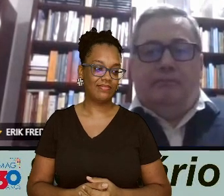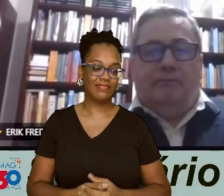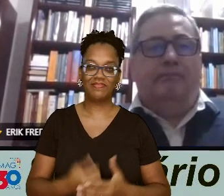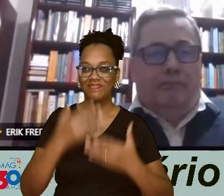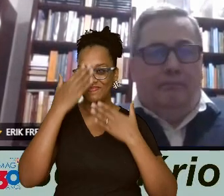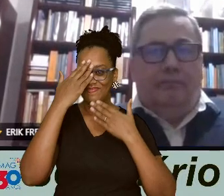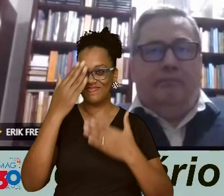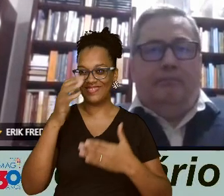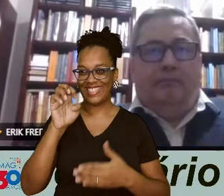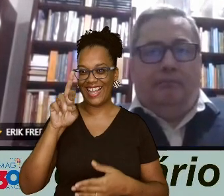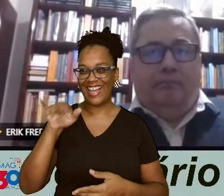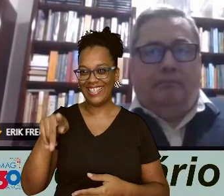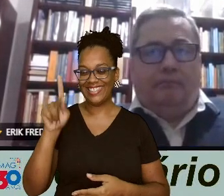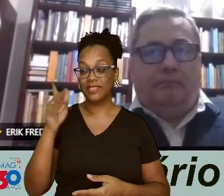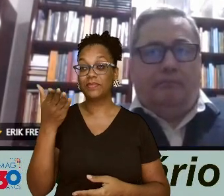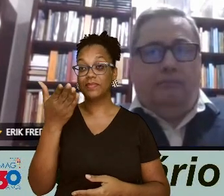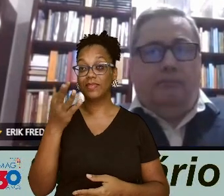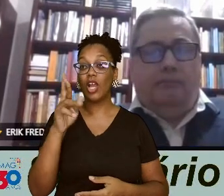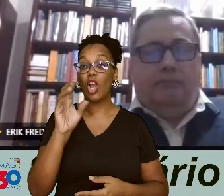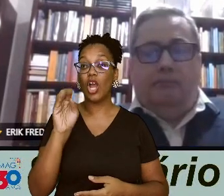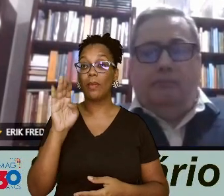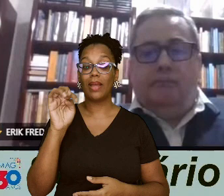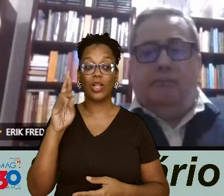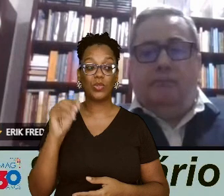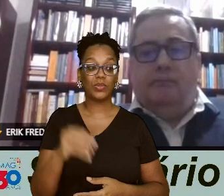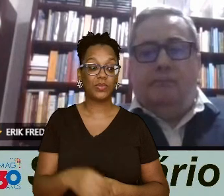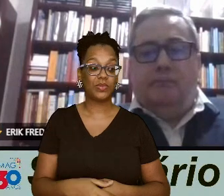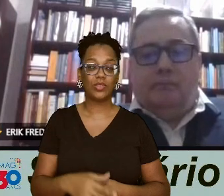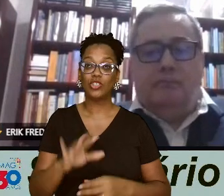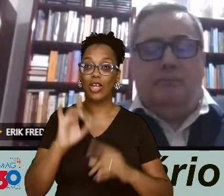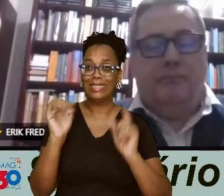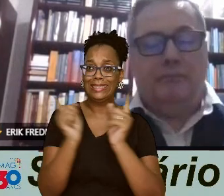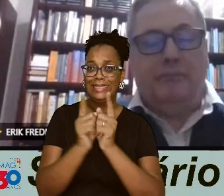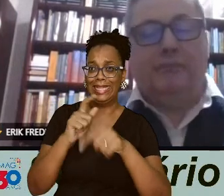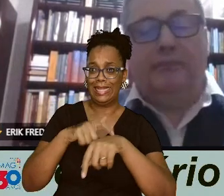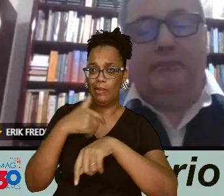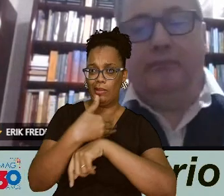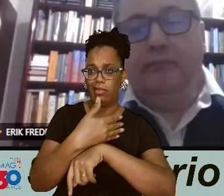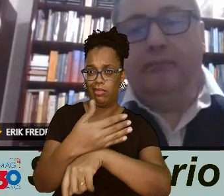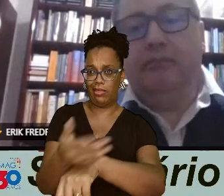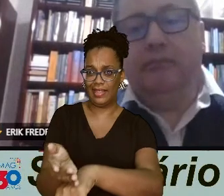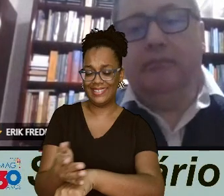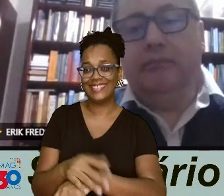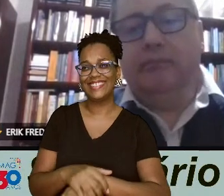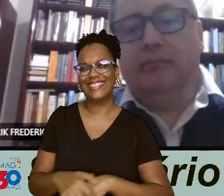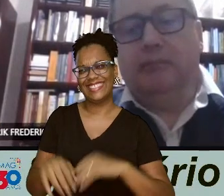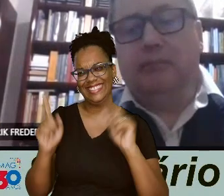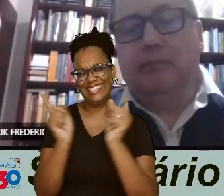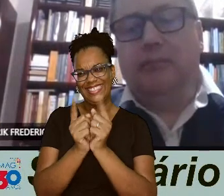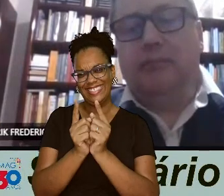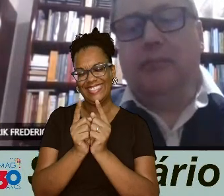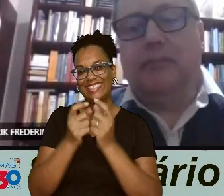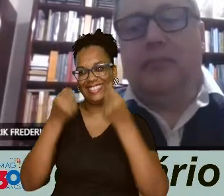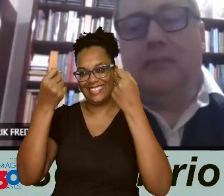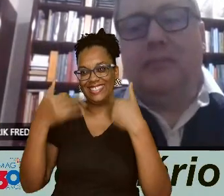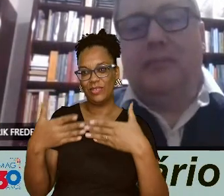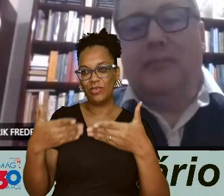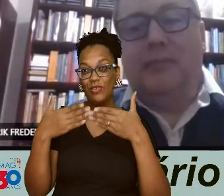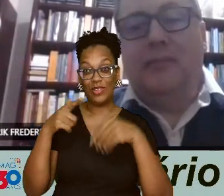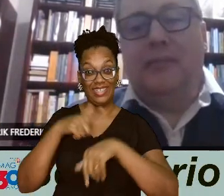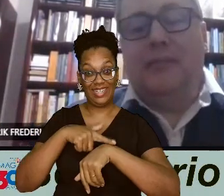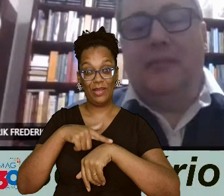Obrigado, Eric. Roberto, eu queria só lembrar que nosso tempo já extrapolou e que fossem breves as manifestações, porque o tempo